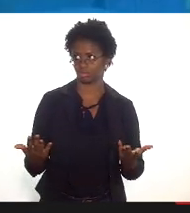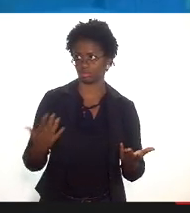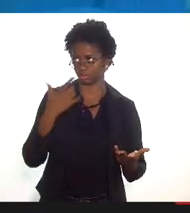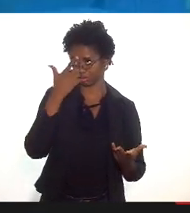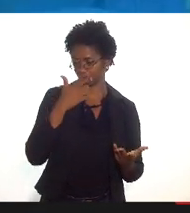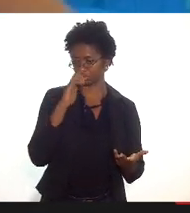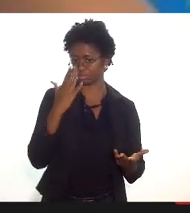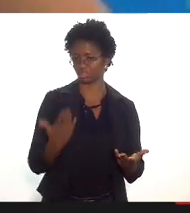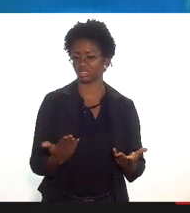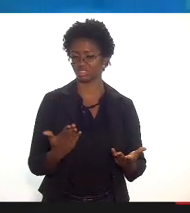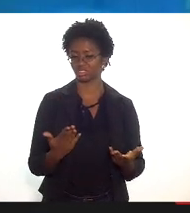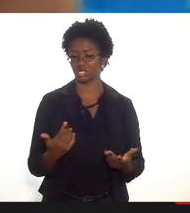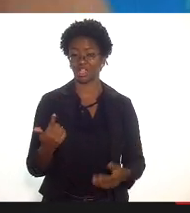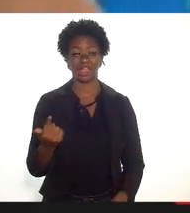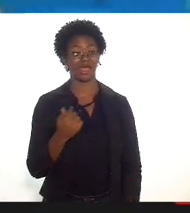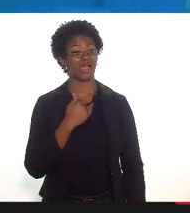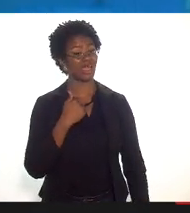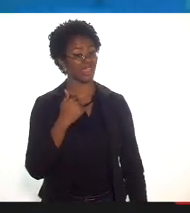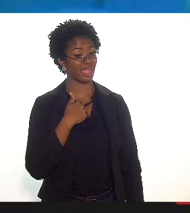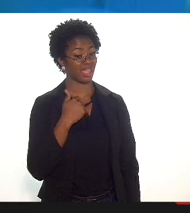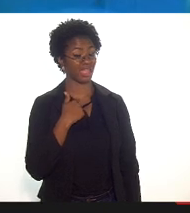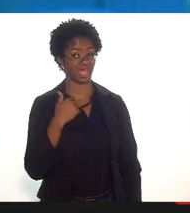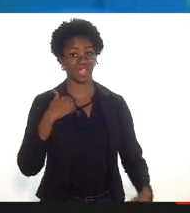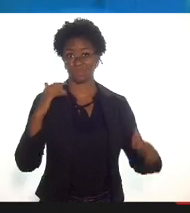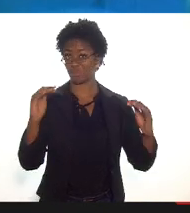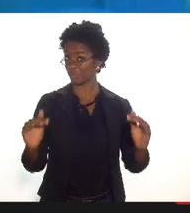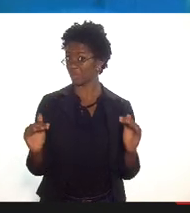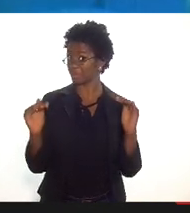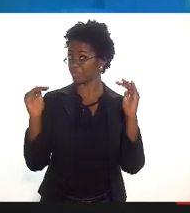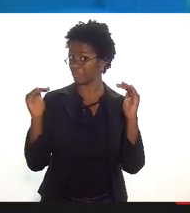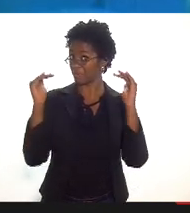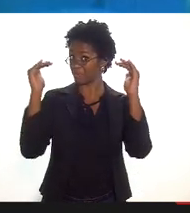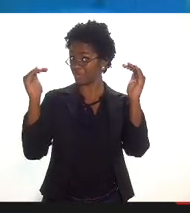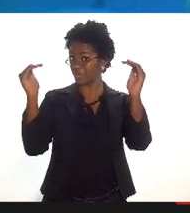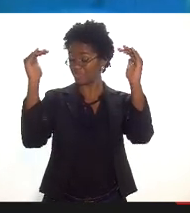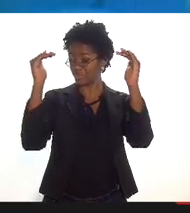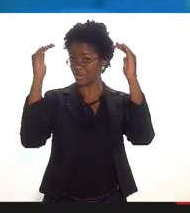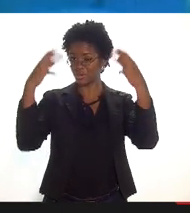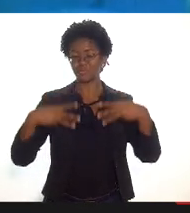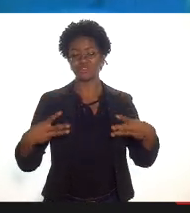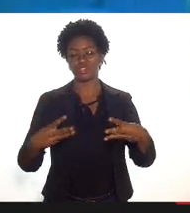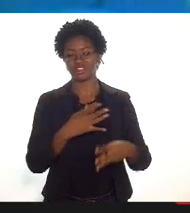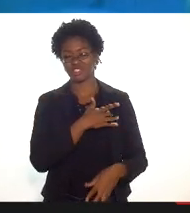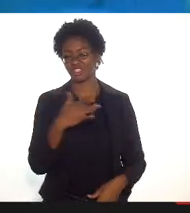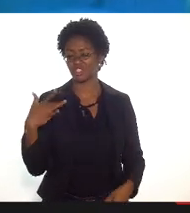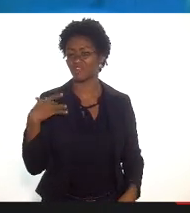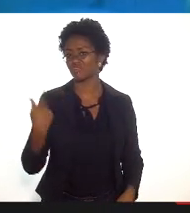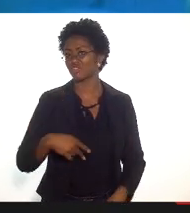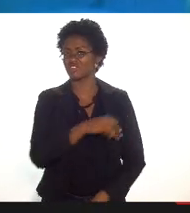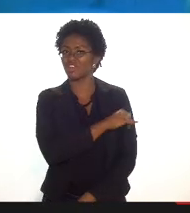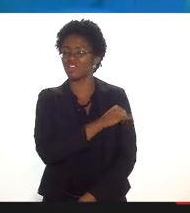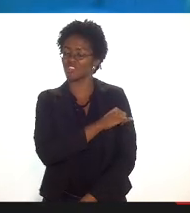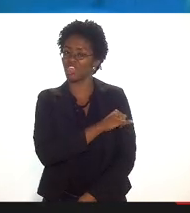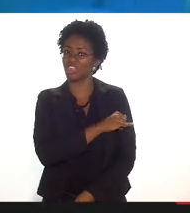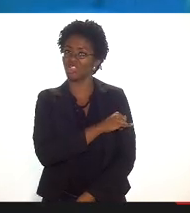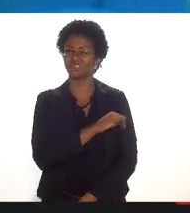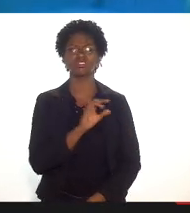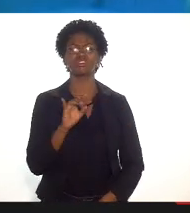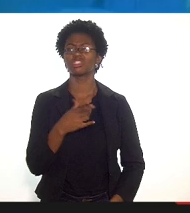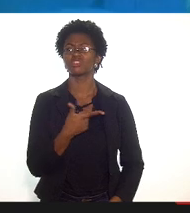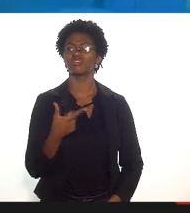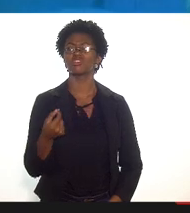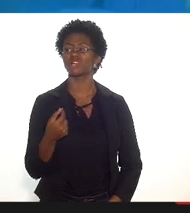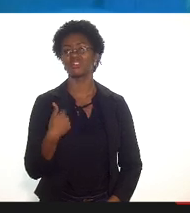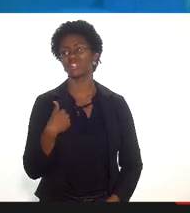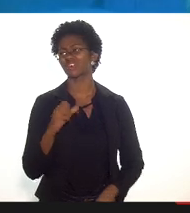vou conseguir abrir, ou seja, eu, superintendente do Ministério da Saúde no Estado do Rio de Janeiro, vou conseguir abrir só esse número, porque